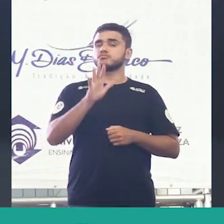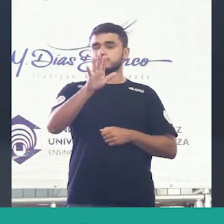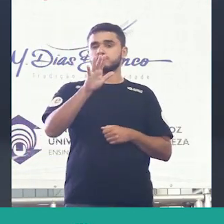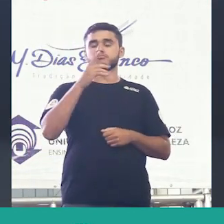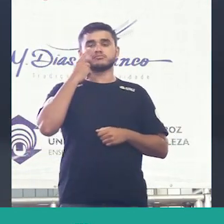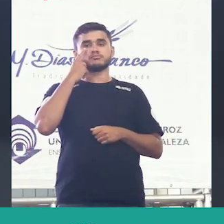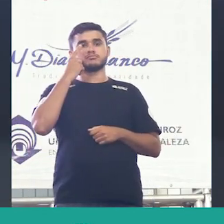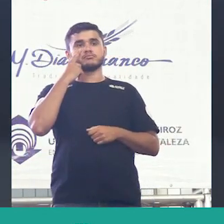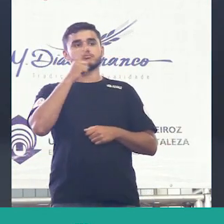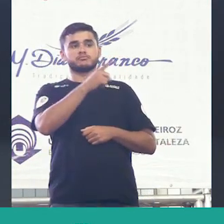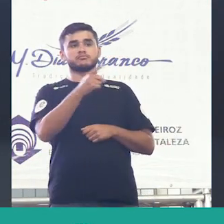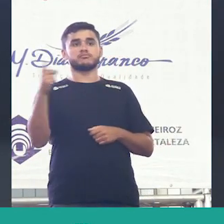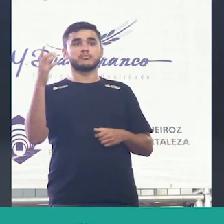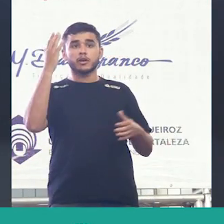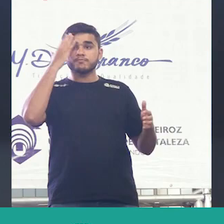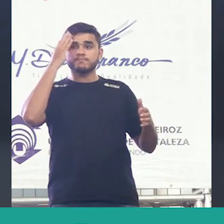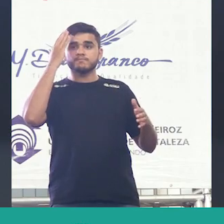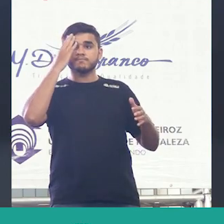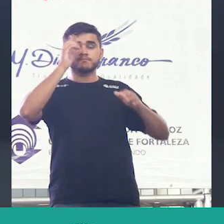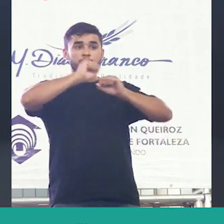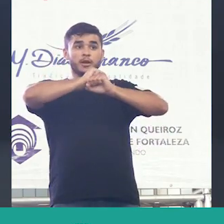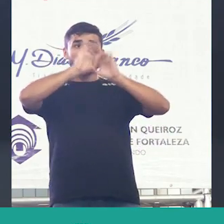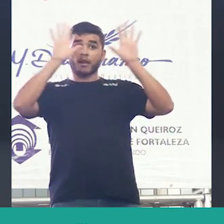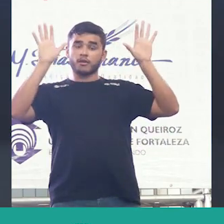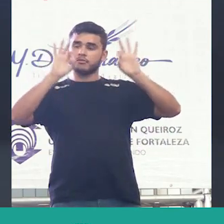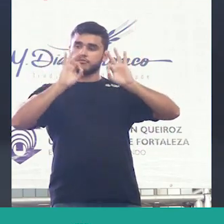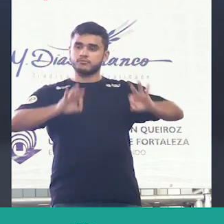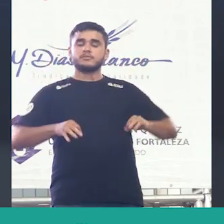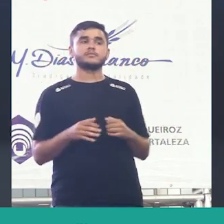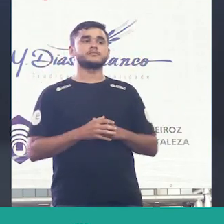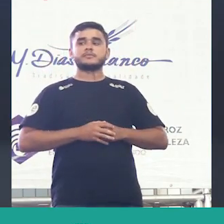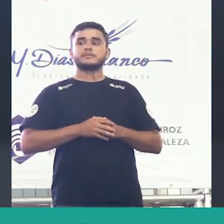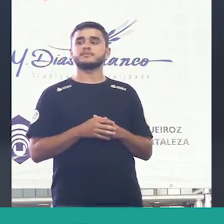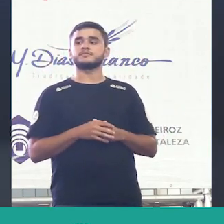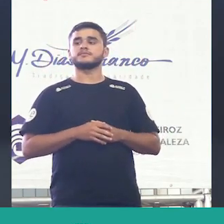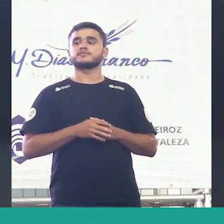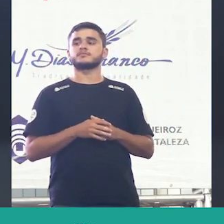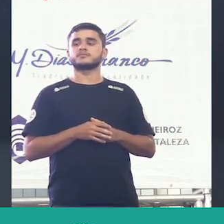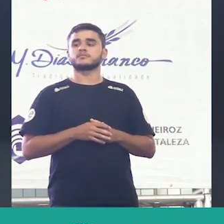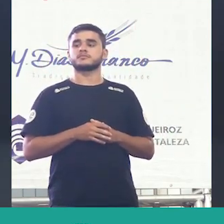Só os fortes entenderão agora. Presta atenção.